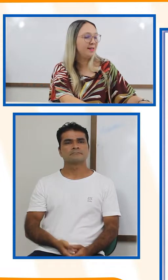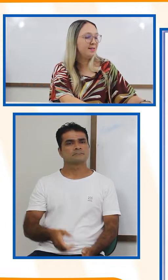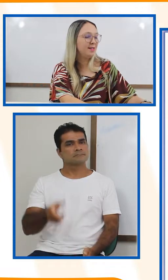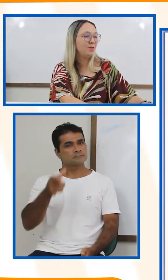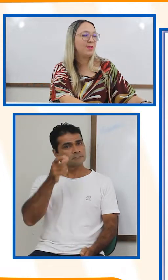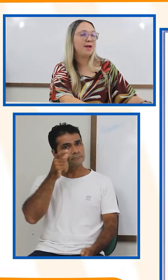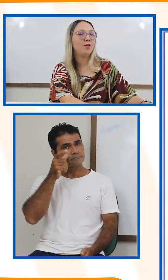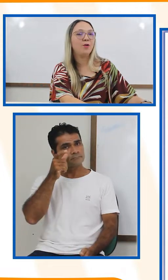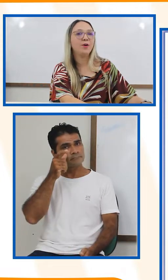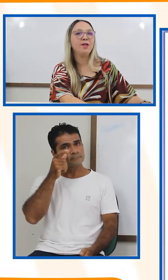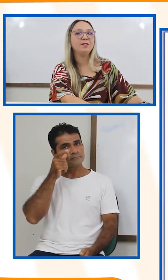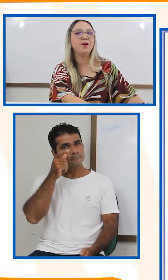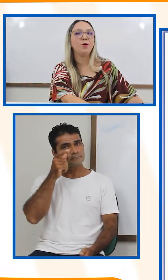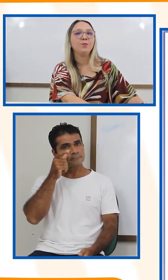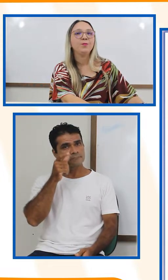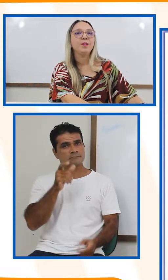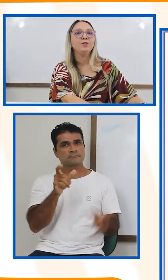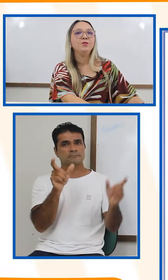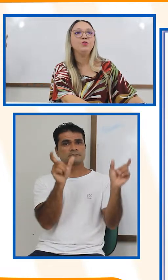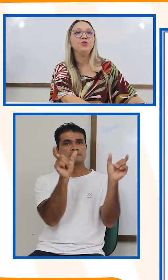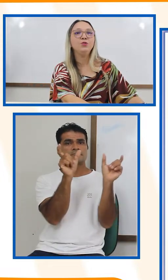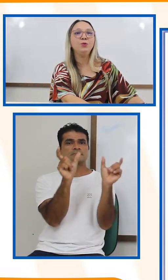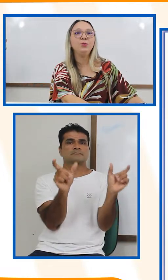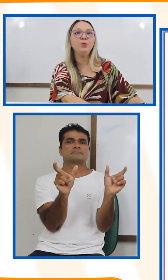Prestem atenção. E agora, olha só.